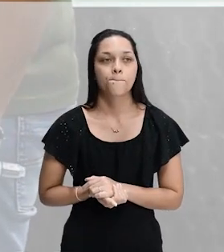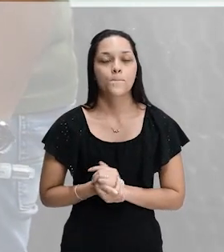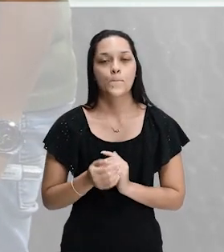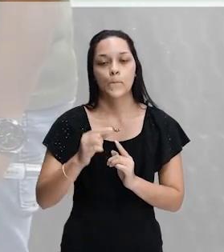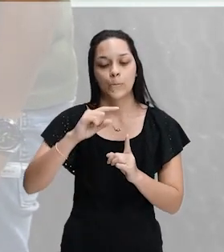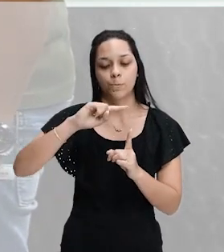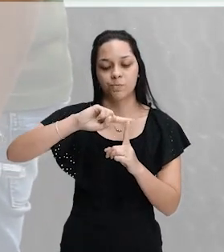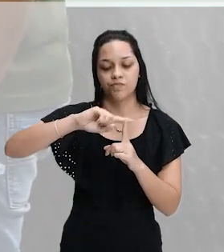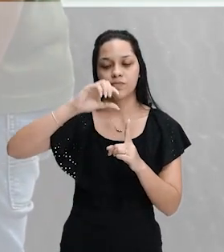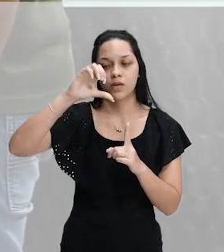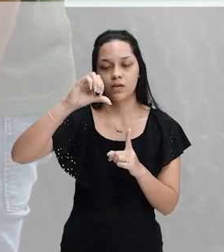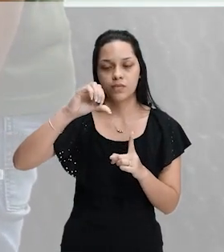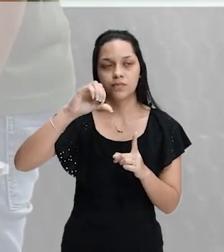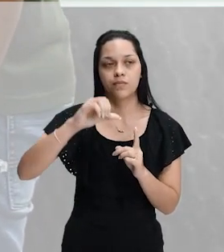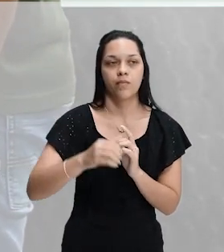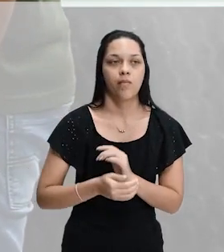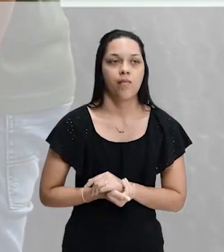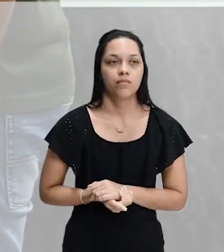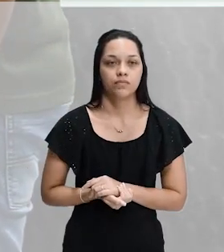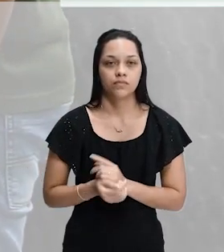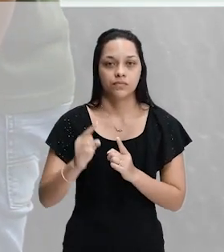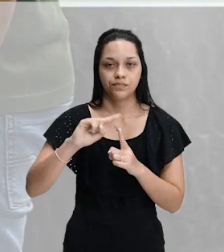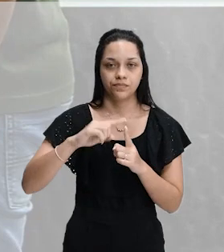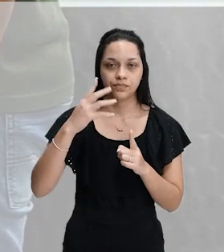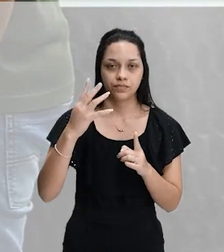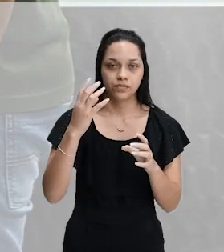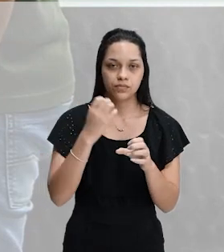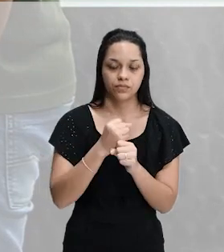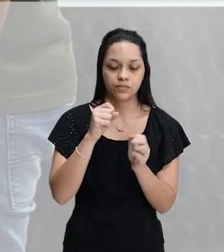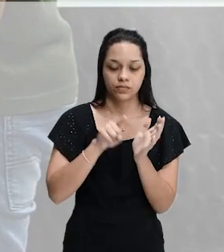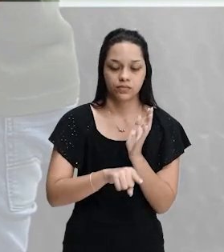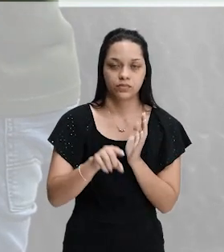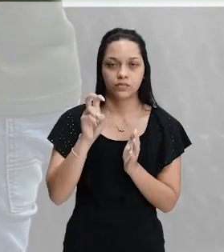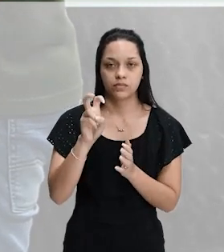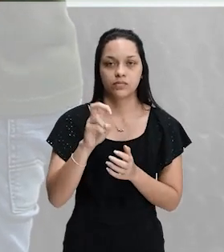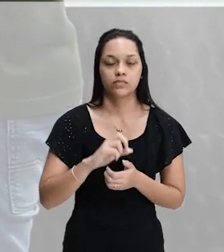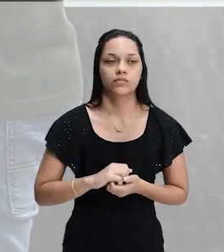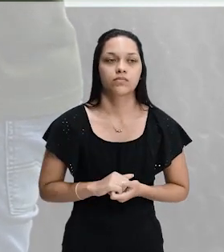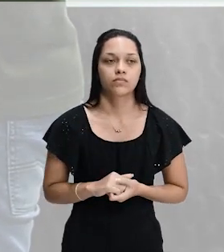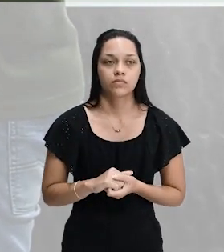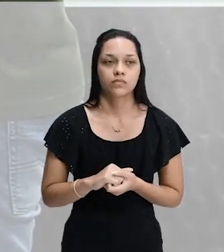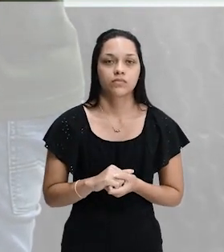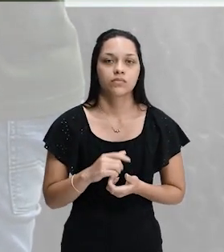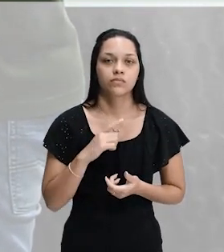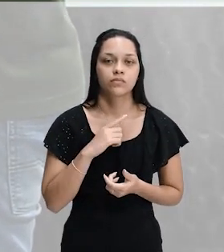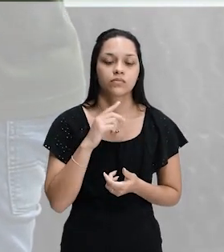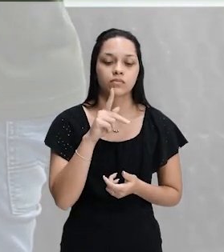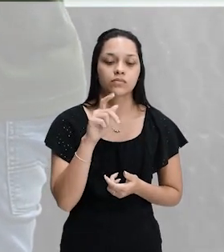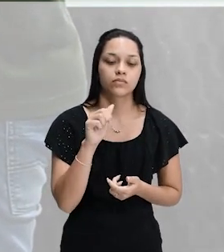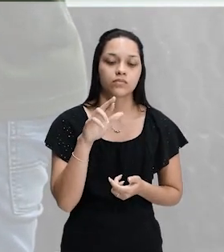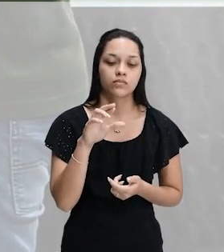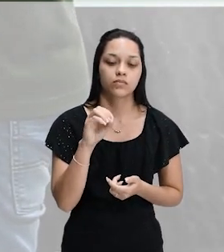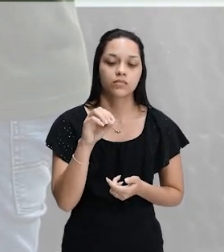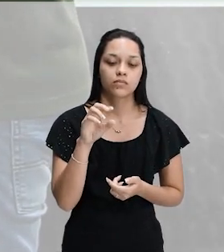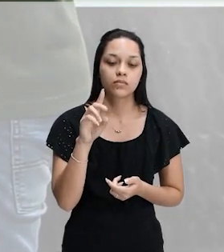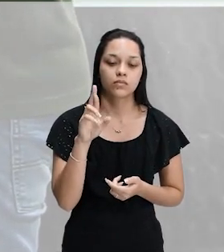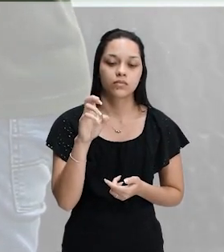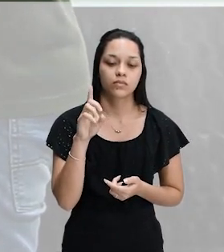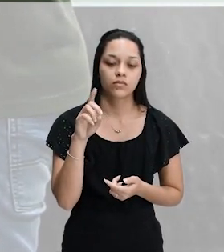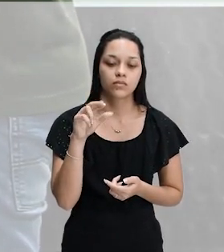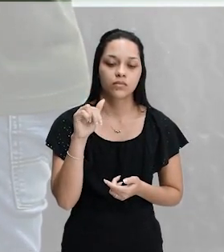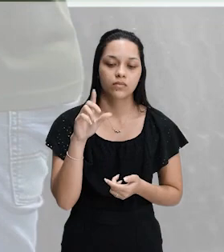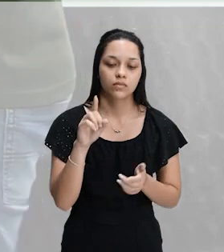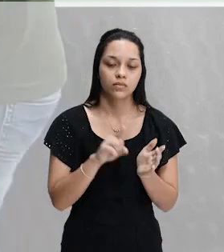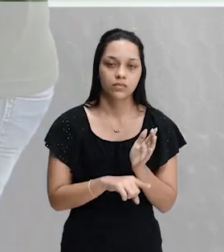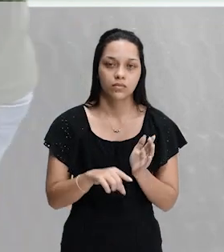mais 9, com menos fica menos 9, mais 4 fica menos 5. Formei o par ordenado menos 3 e